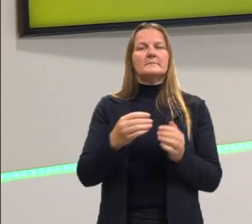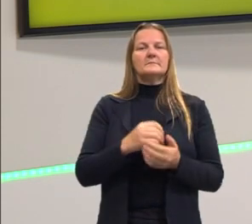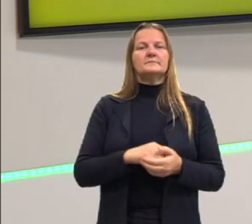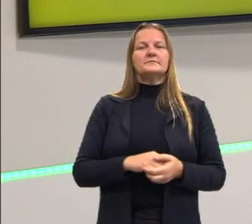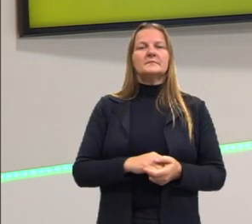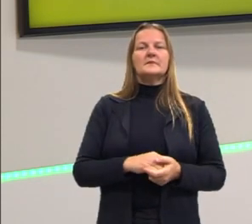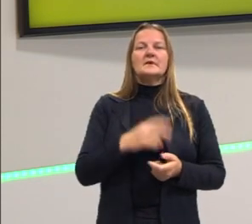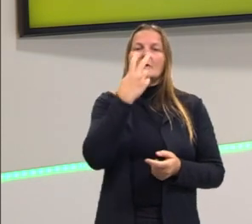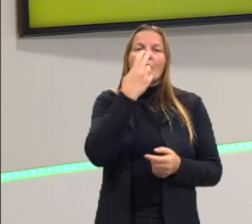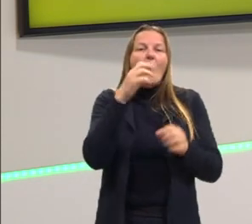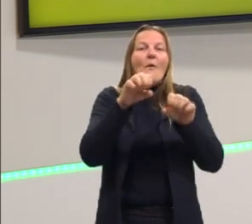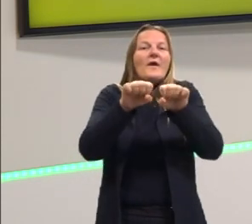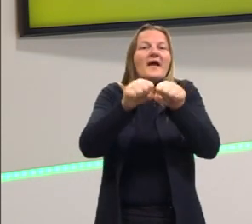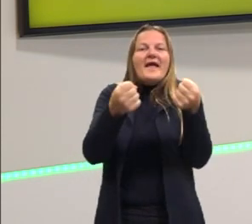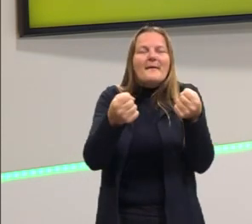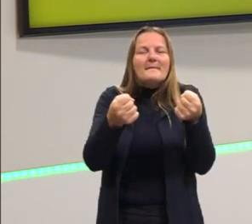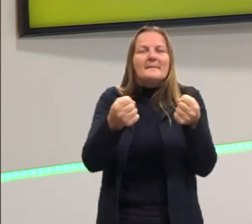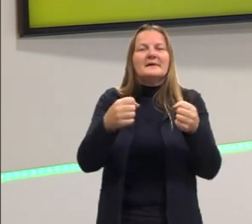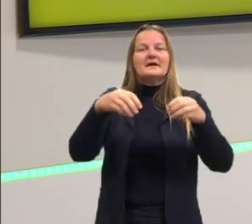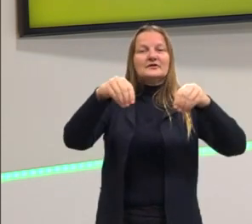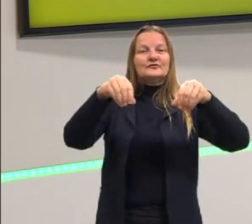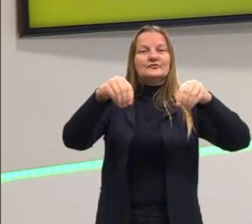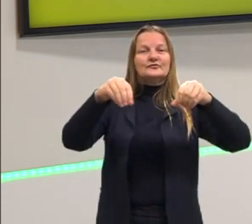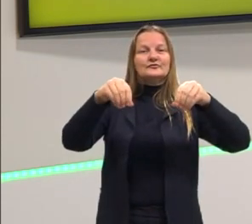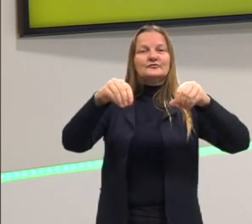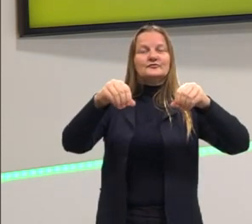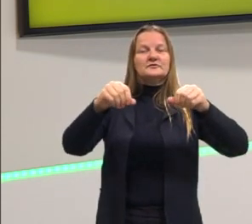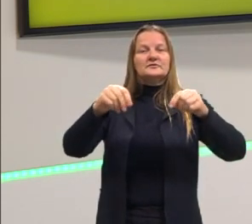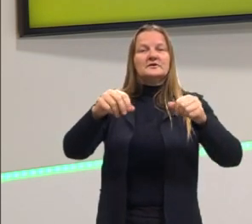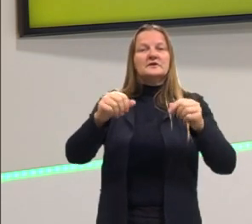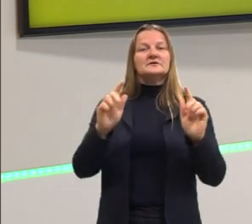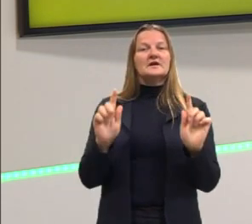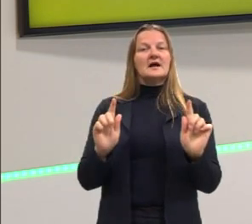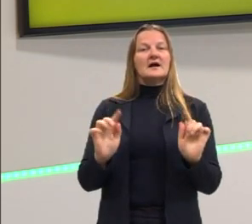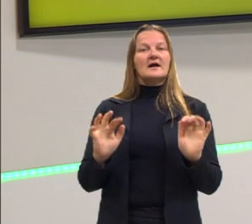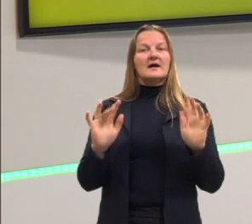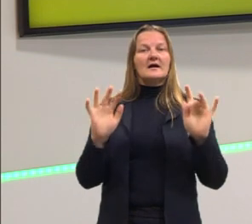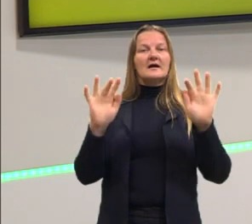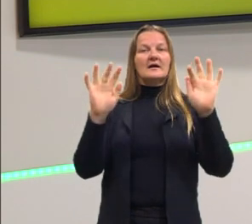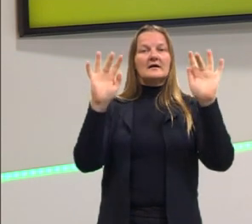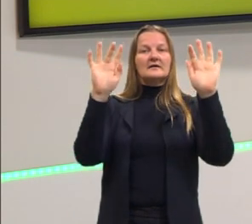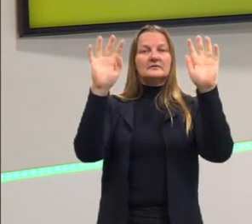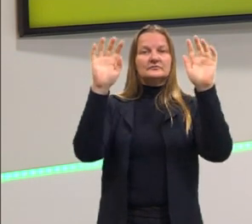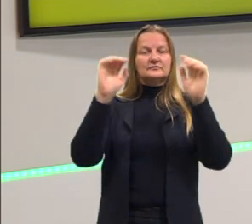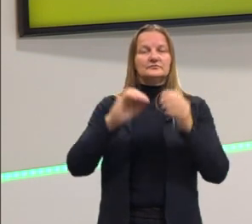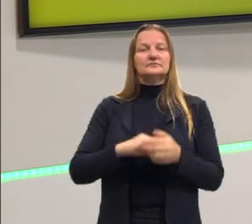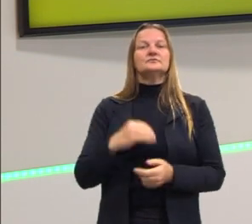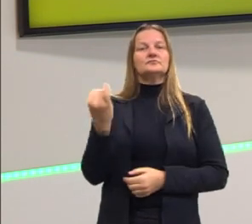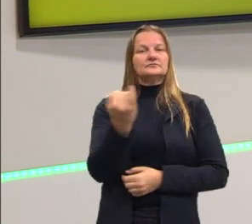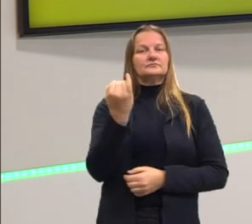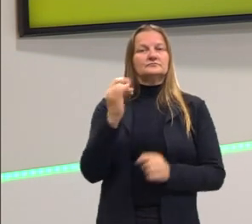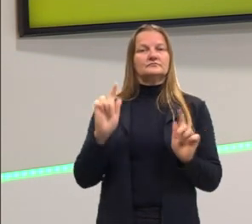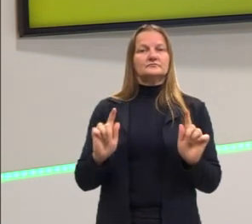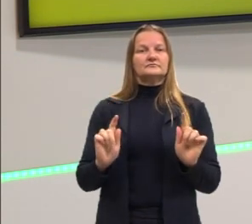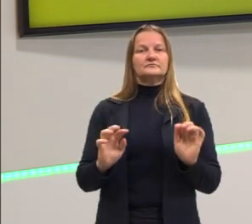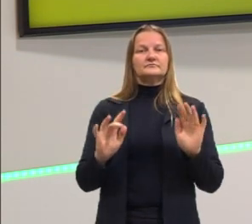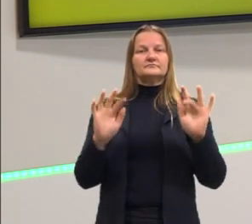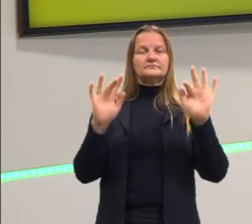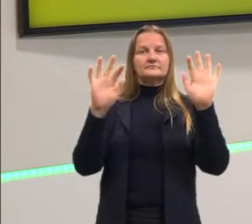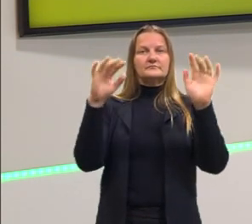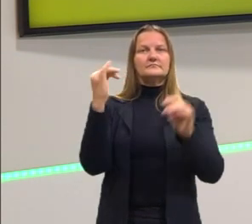supondo que todas as substâncias estejam no estado gasoso muito importante todas tentando estado gasoso